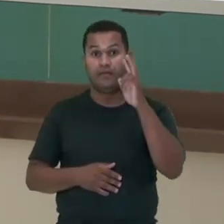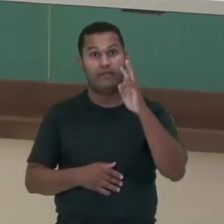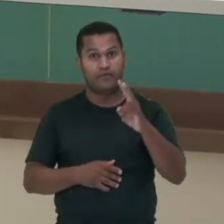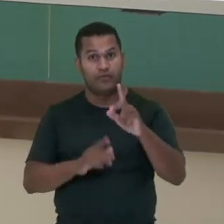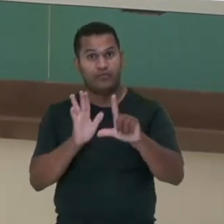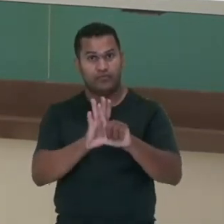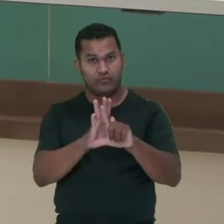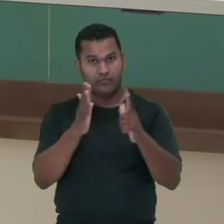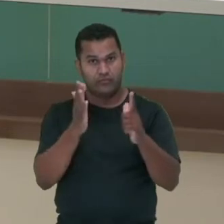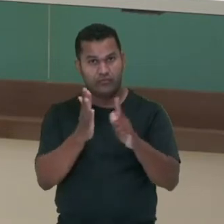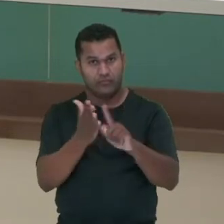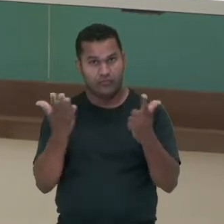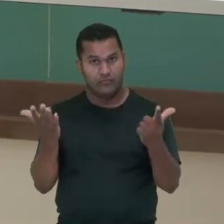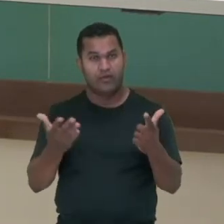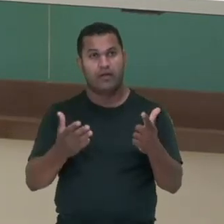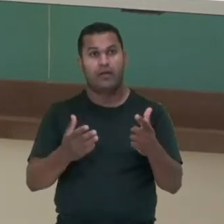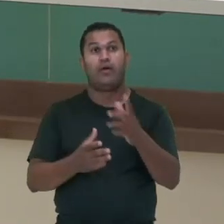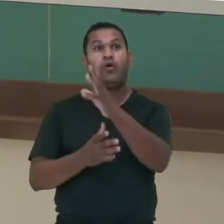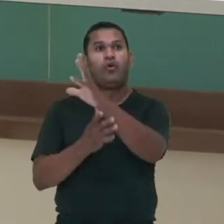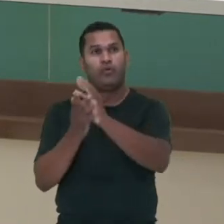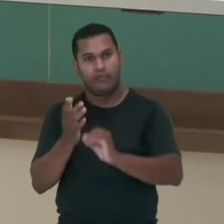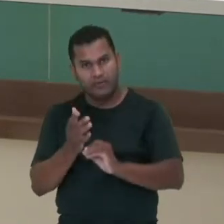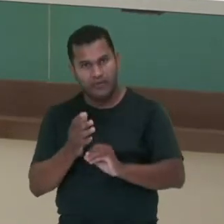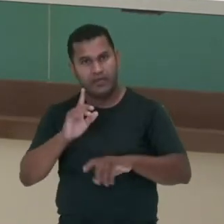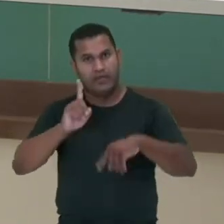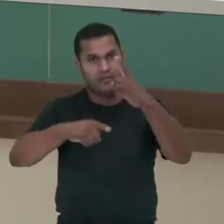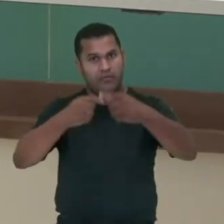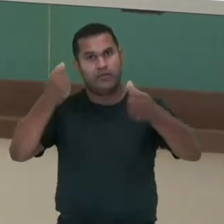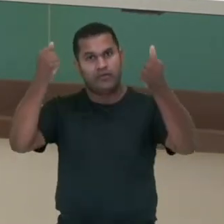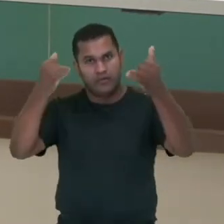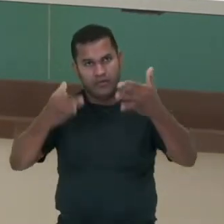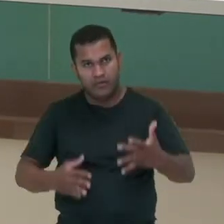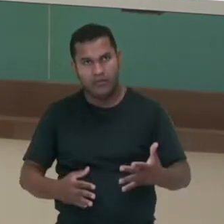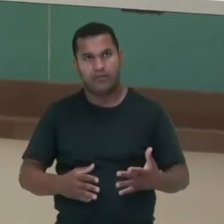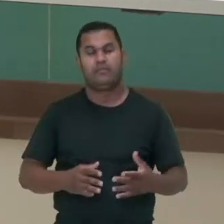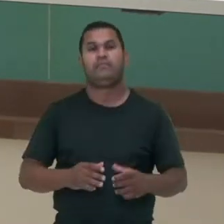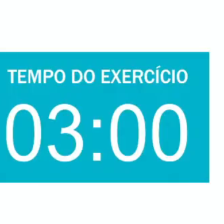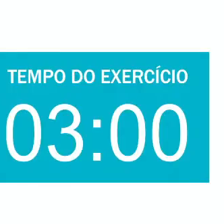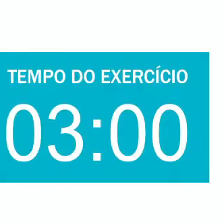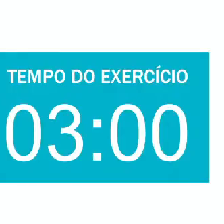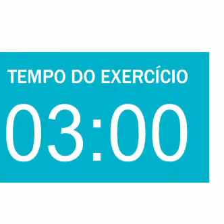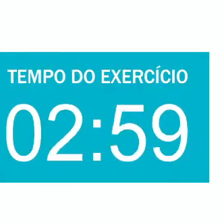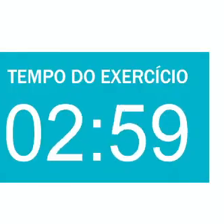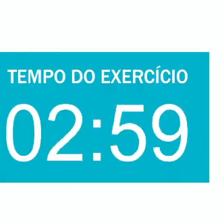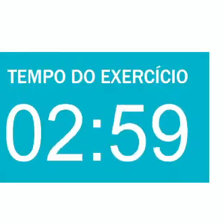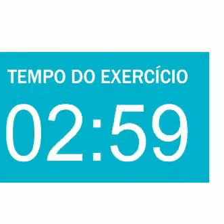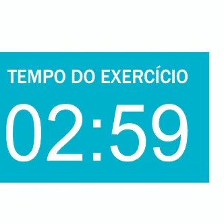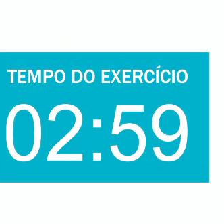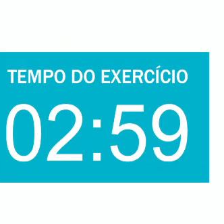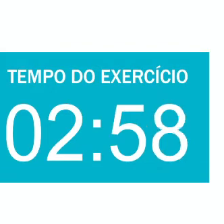e alelo dominante. Mais um para o nosso dicionário. Já voltamos.